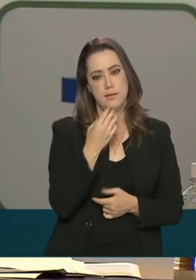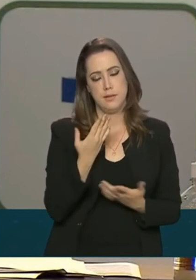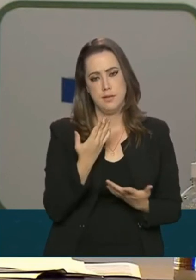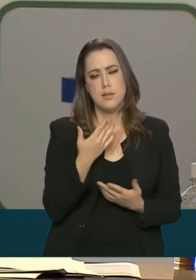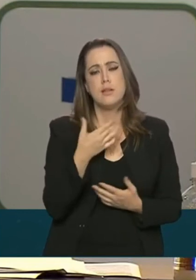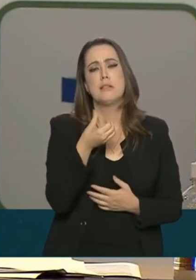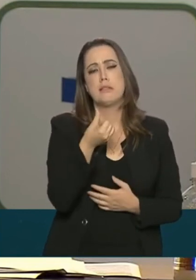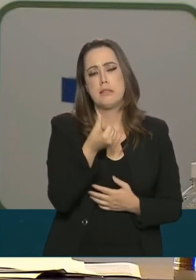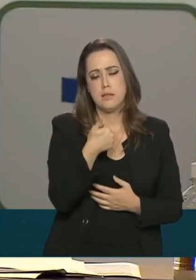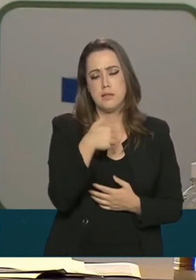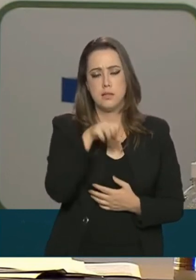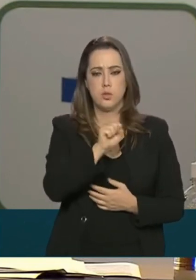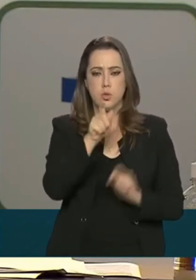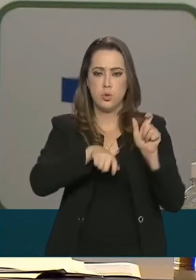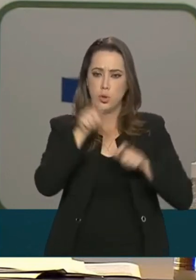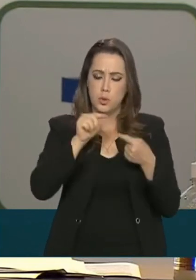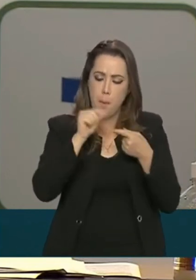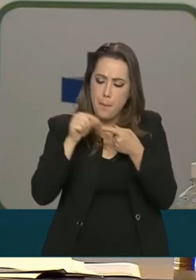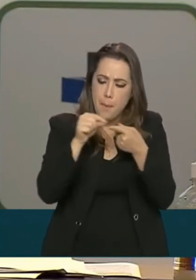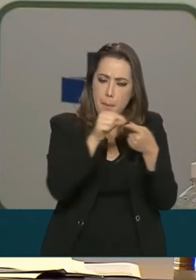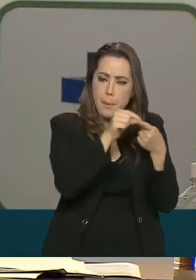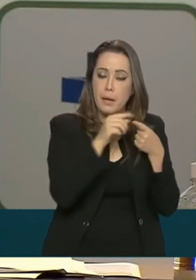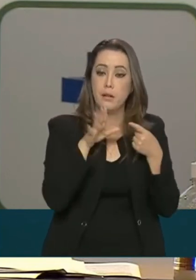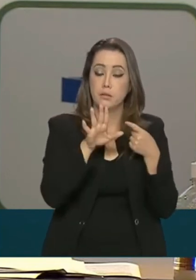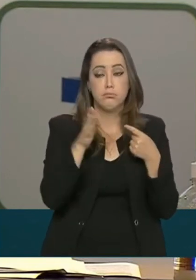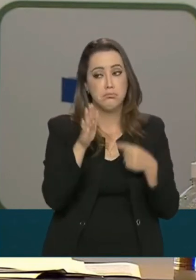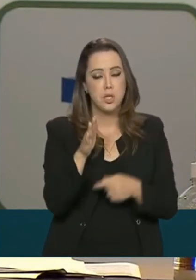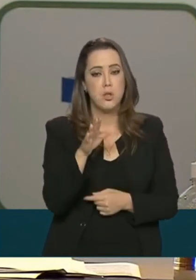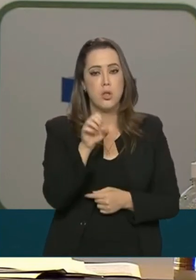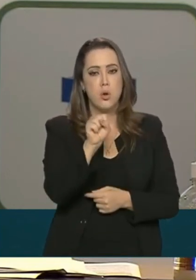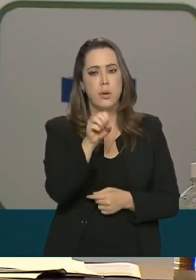2.671.618 casos coletados, fazendo um total de